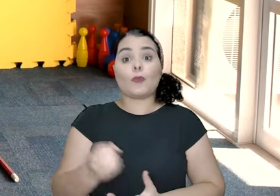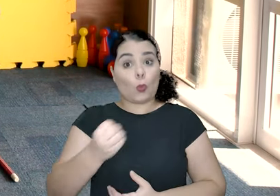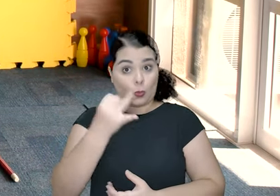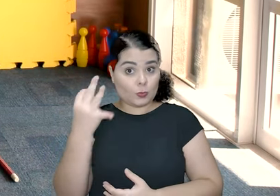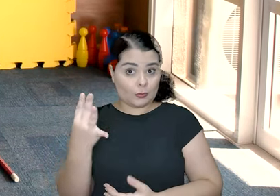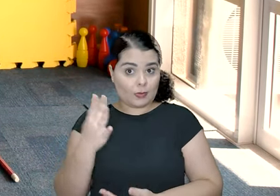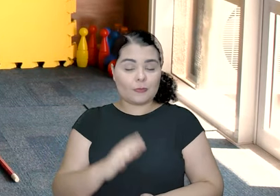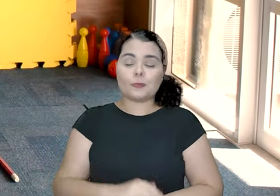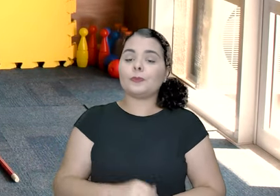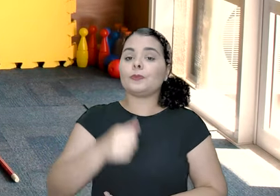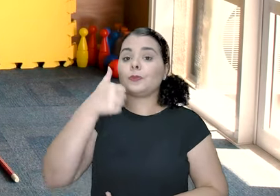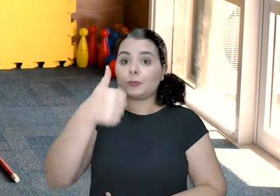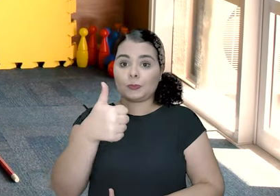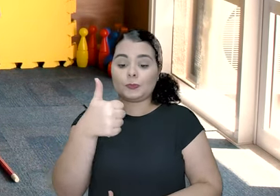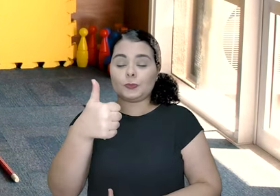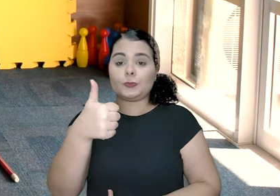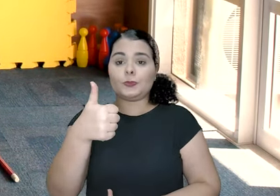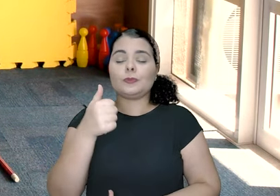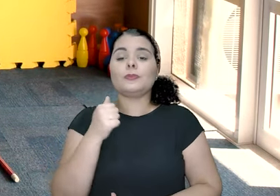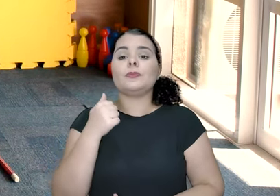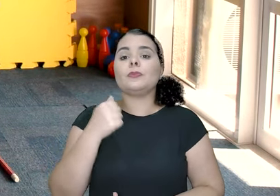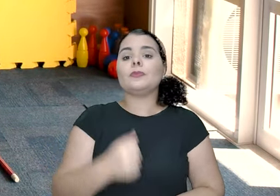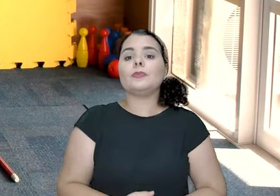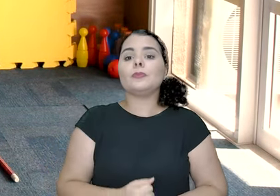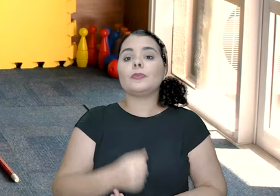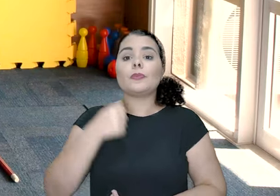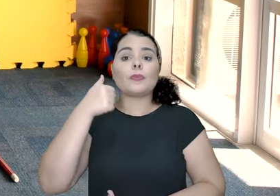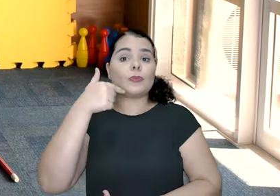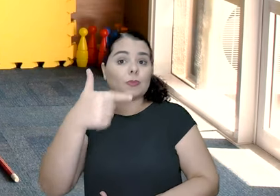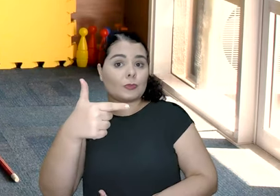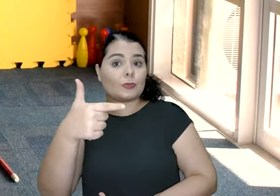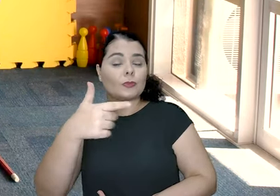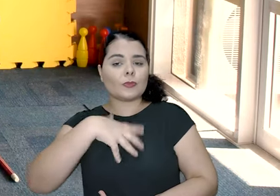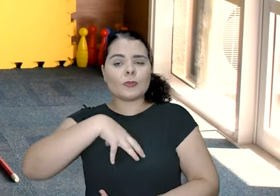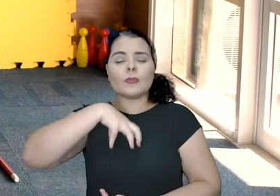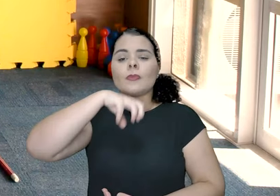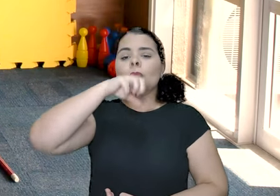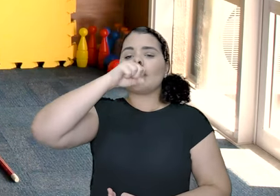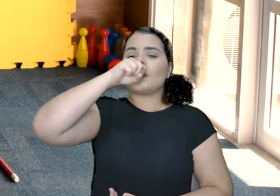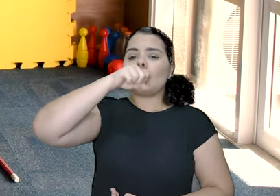tá? Um, solta o ar, dois,